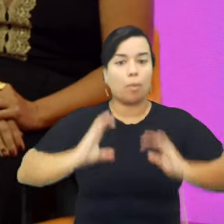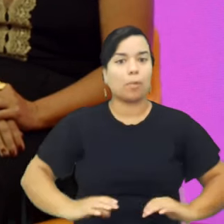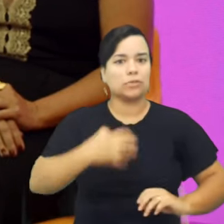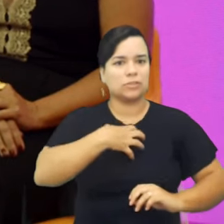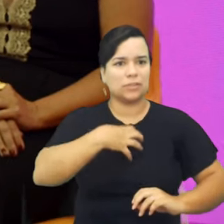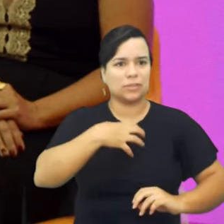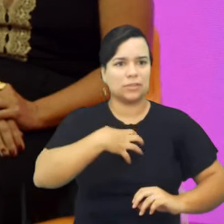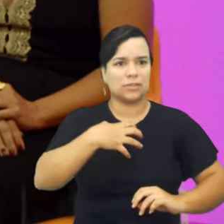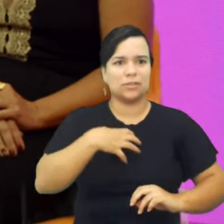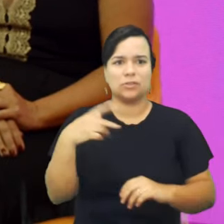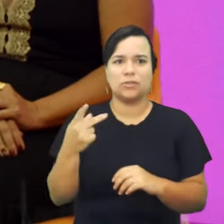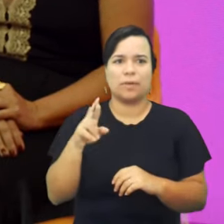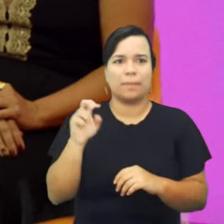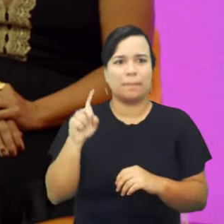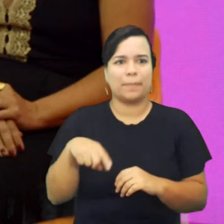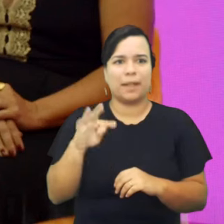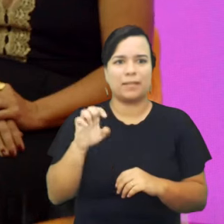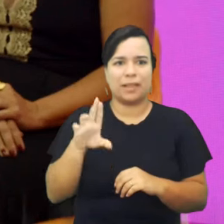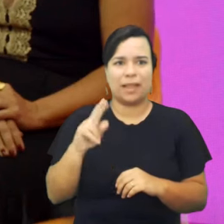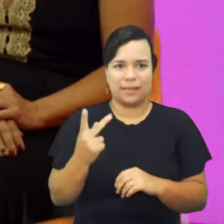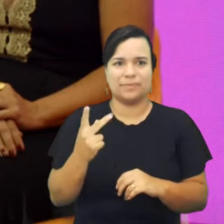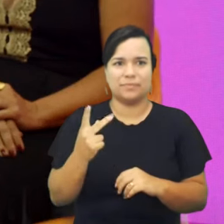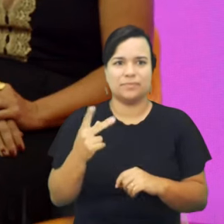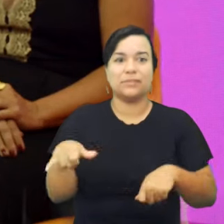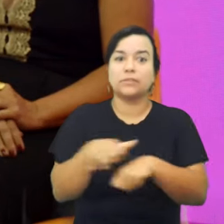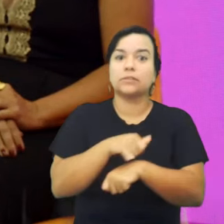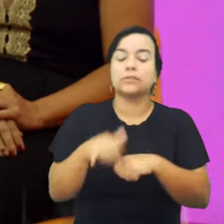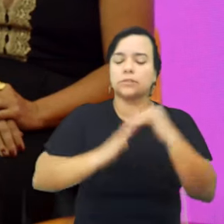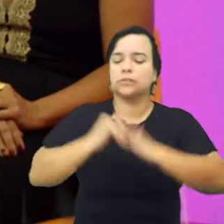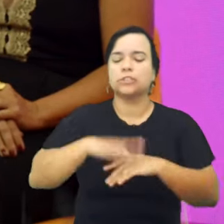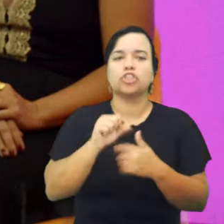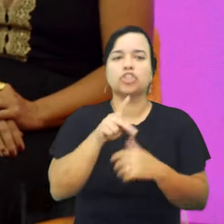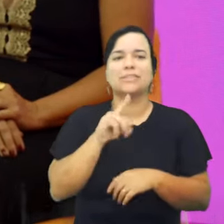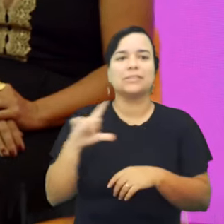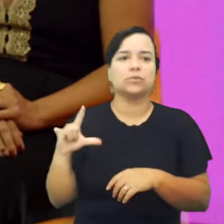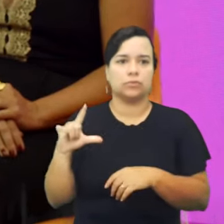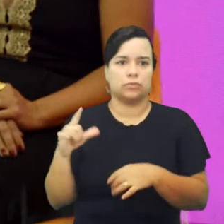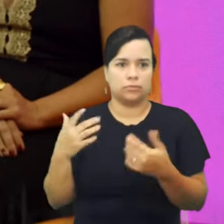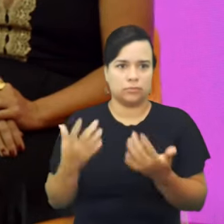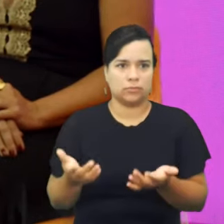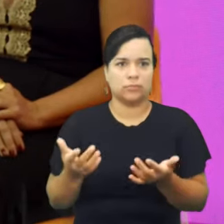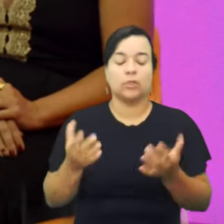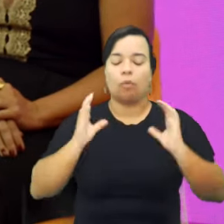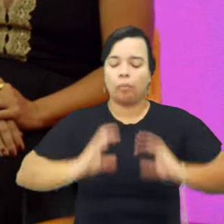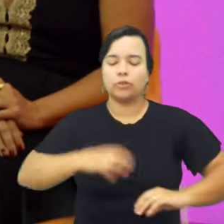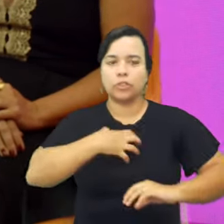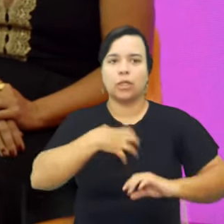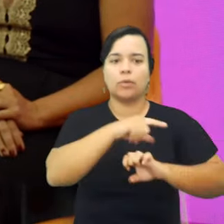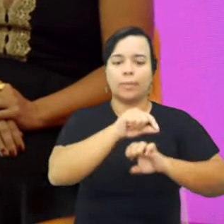que o Empretec trabalha soft skills, antigamente não tinha, quando ele surgiu, né, há 25 anos atrás. Ele só trabalha comportamento empreendedor,